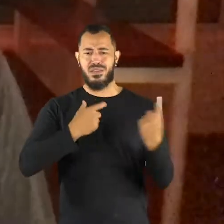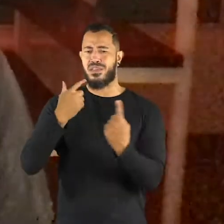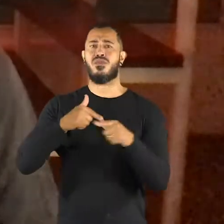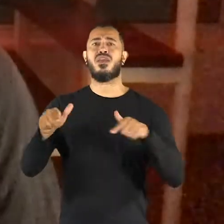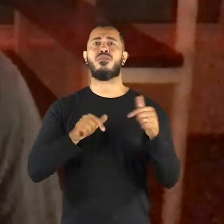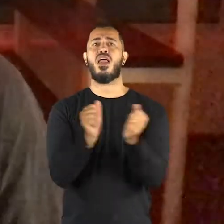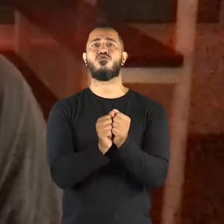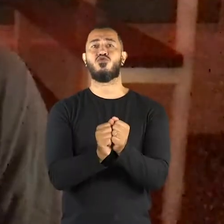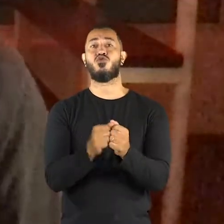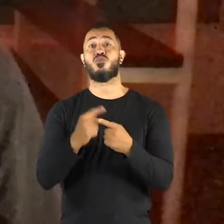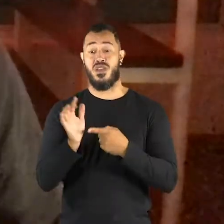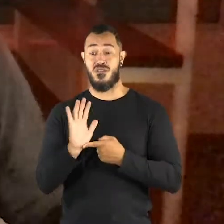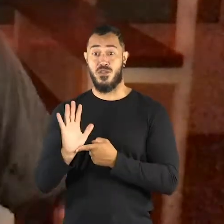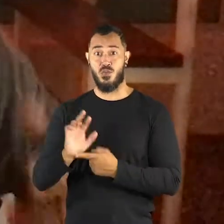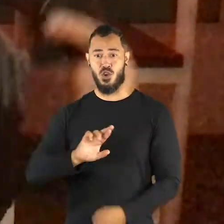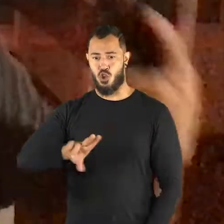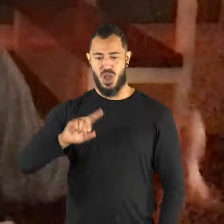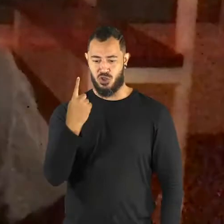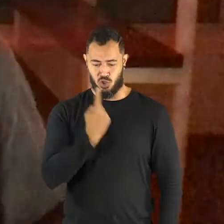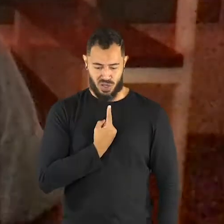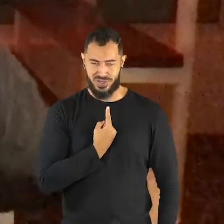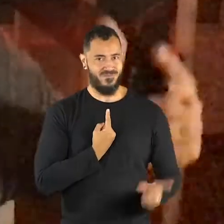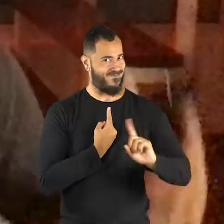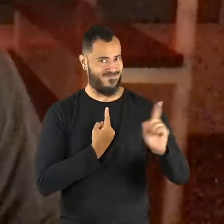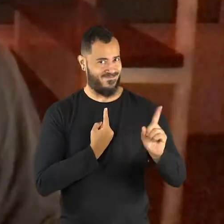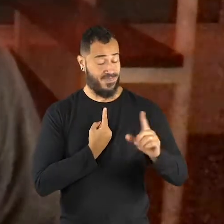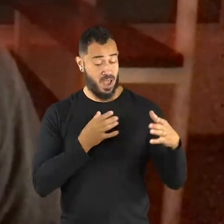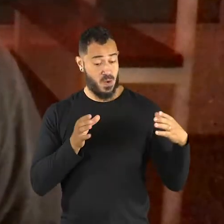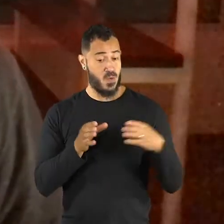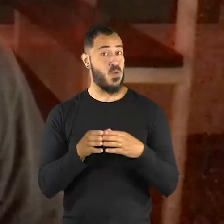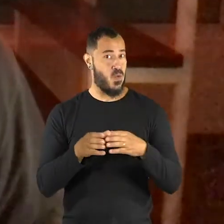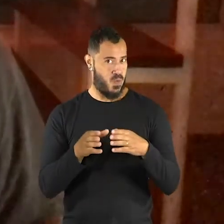forma colaborativa, eles são inventados, eles são